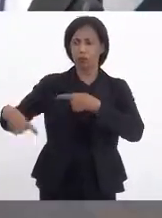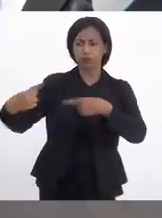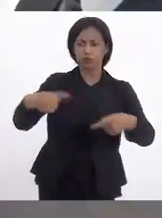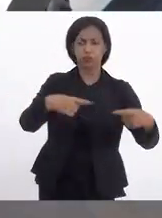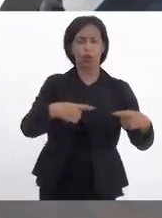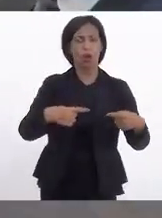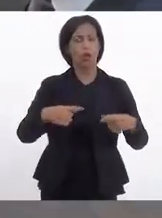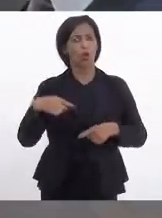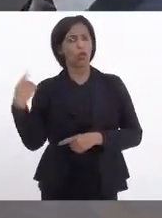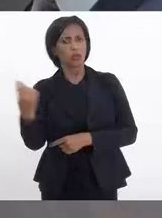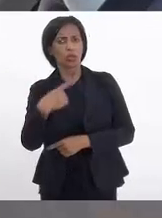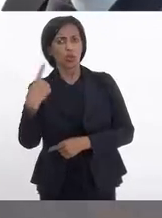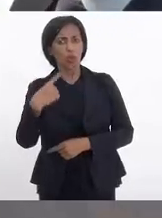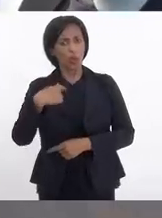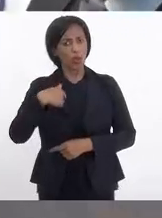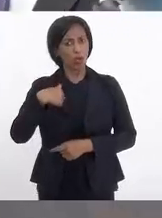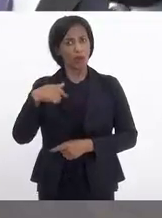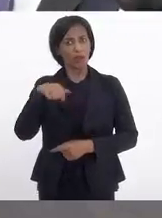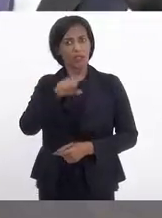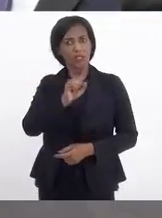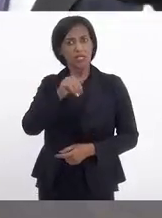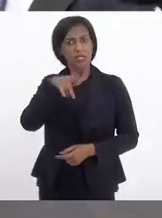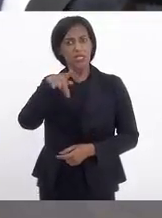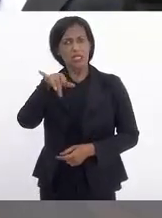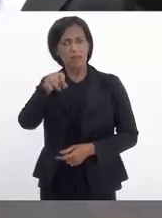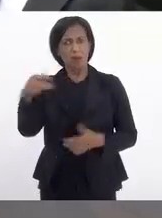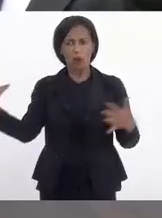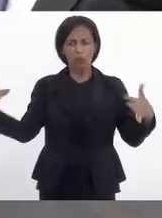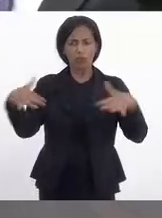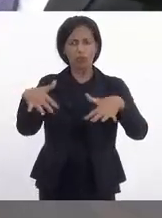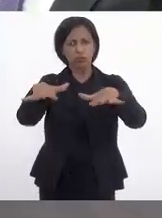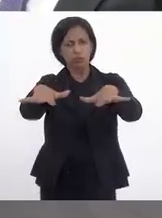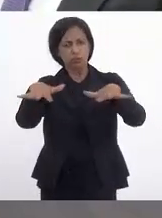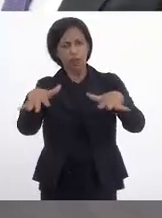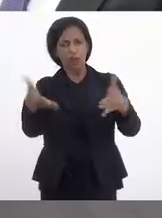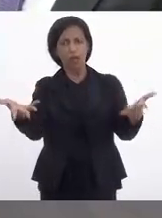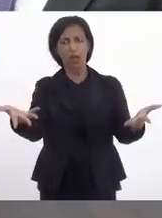nós fizemos o nosso simpósio não esqueça